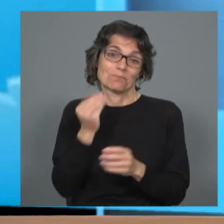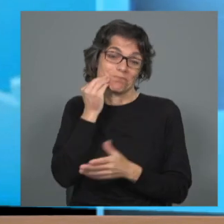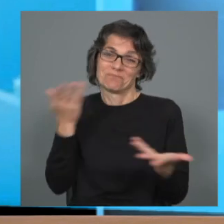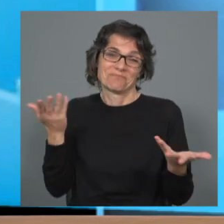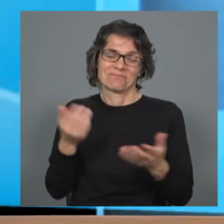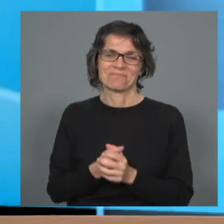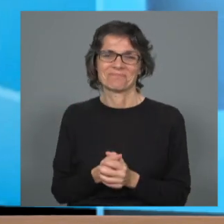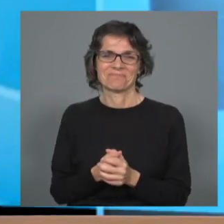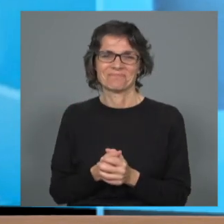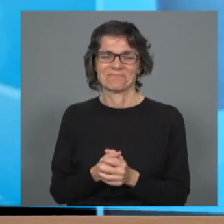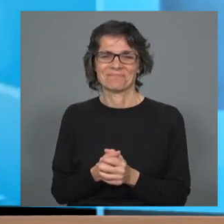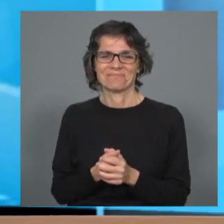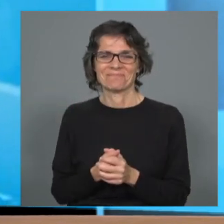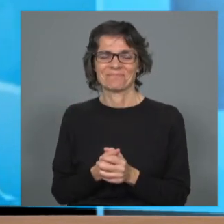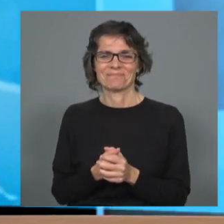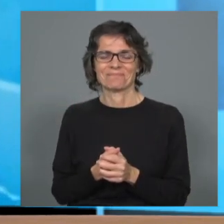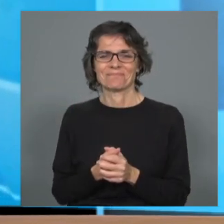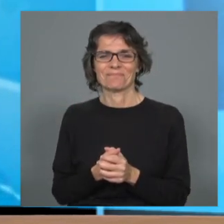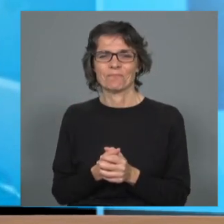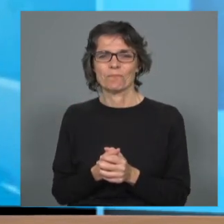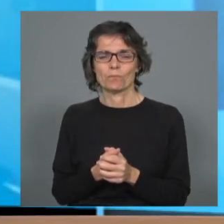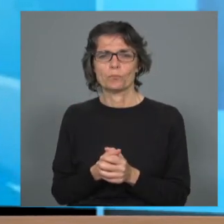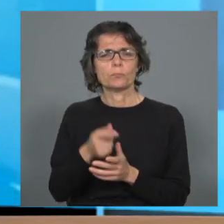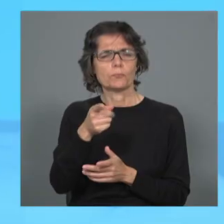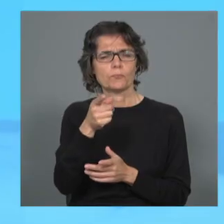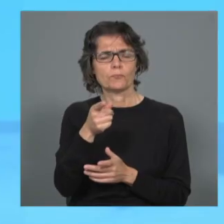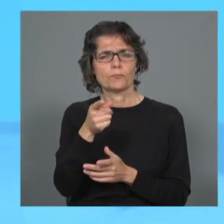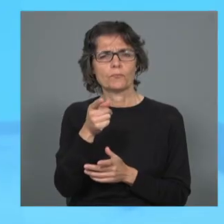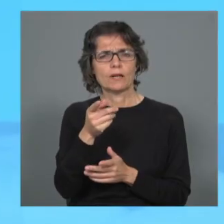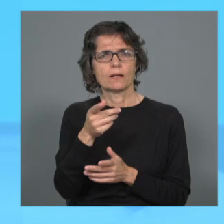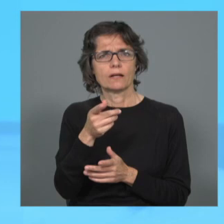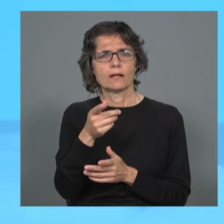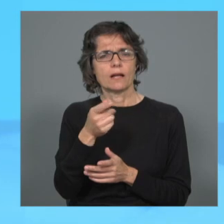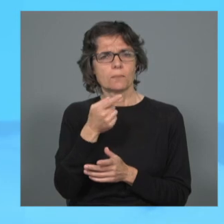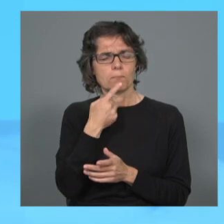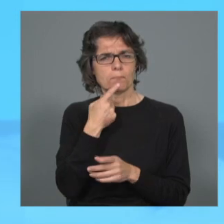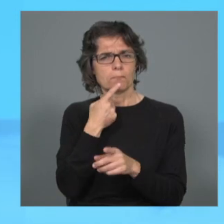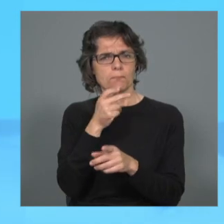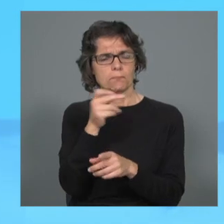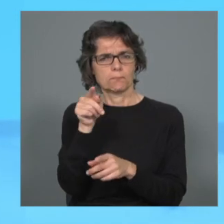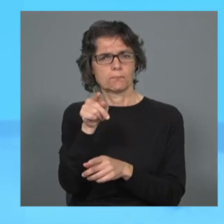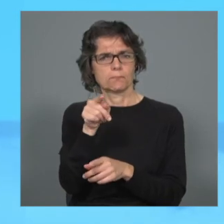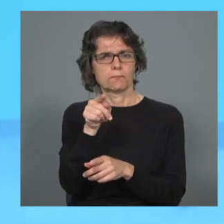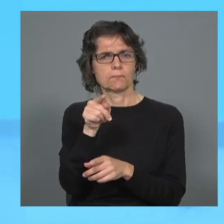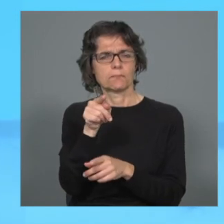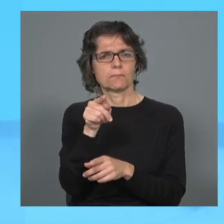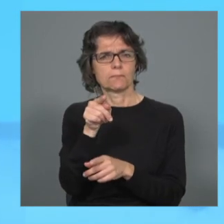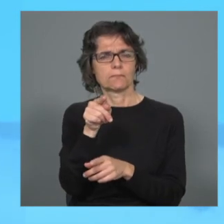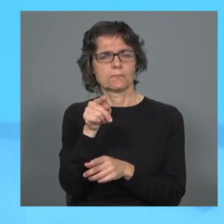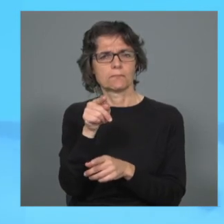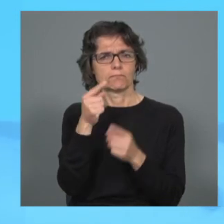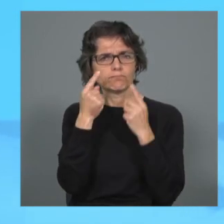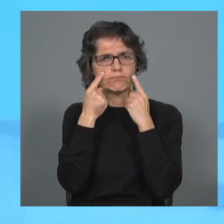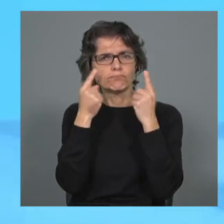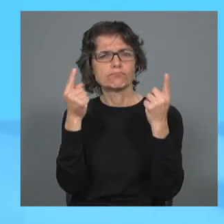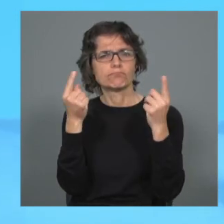precisavam, basicamente. Tem uma afirmação que, pelo que me apercebi, vai sendo, enfim, vai espelhando